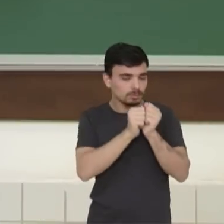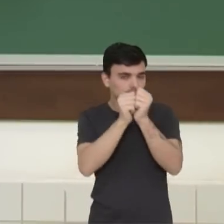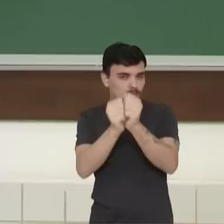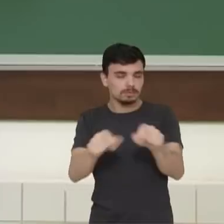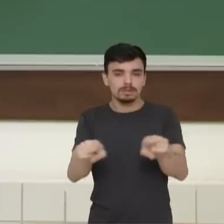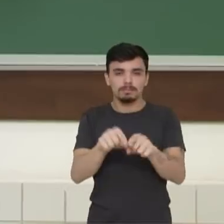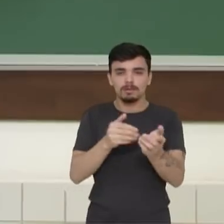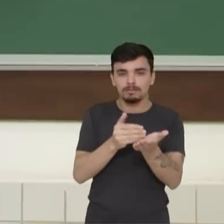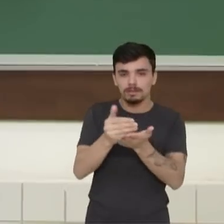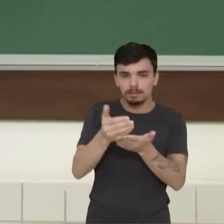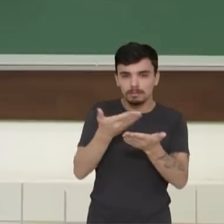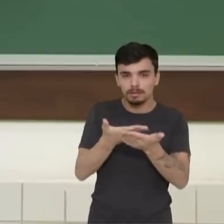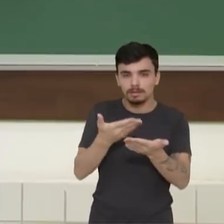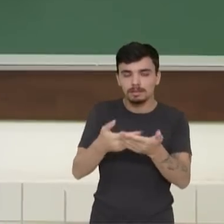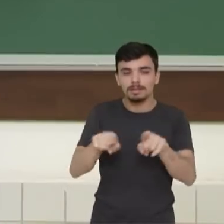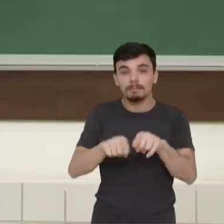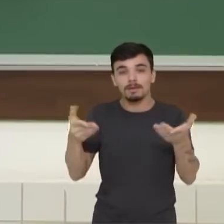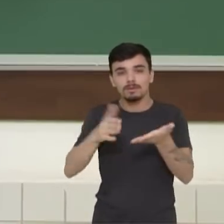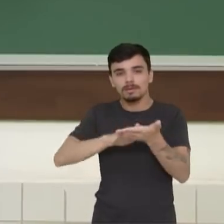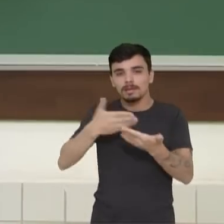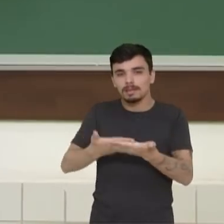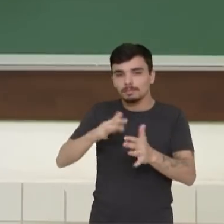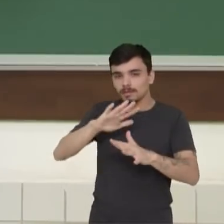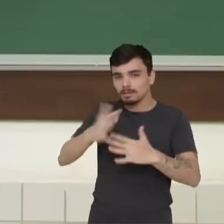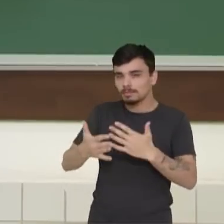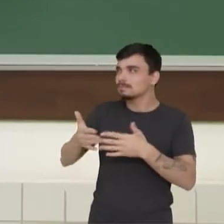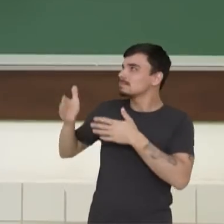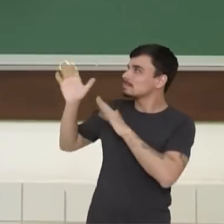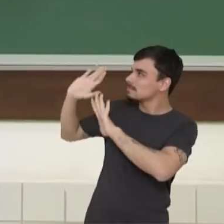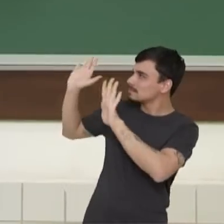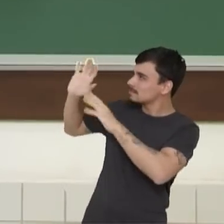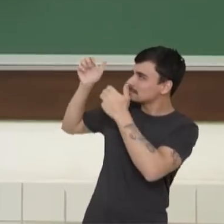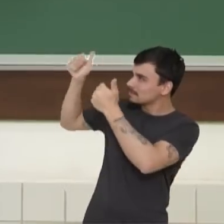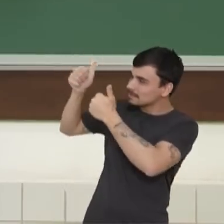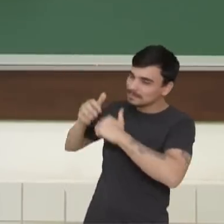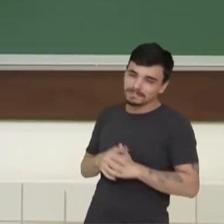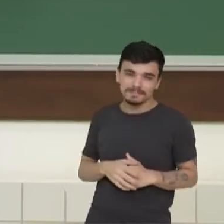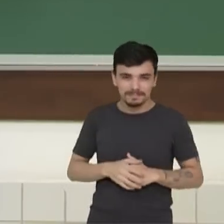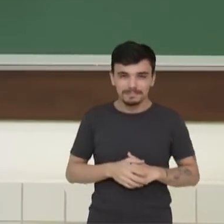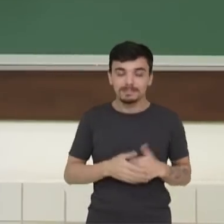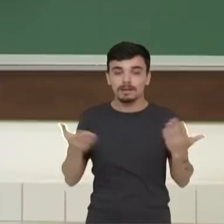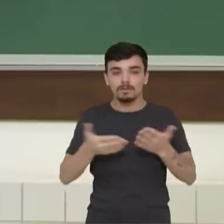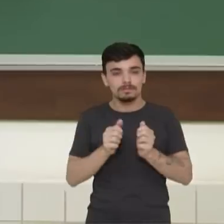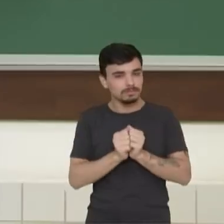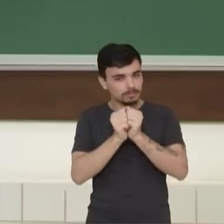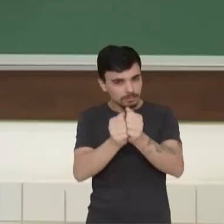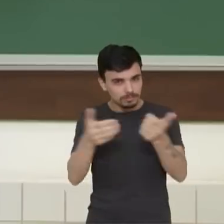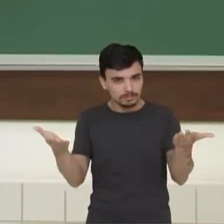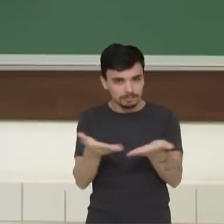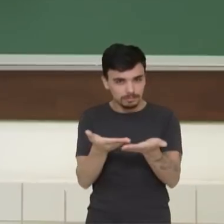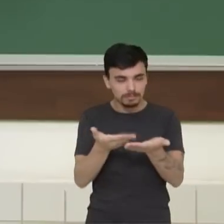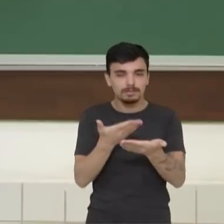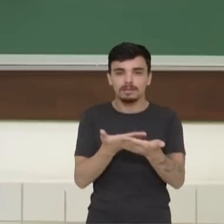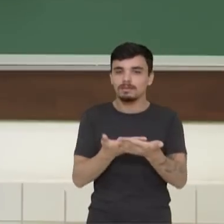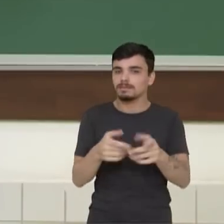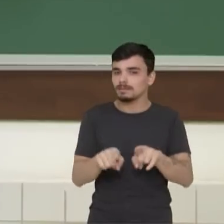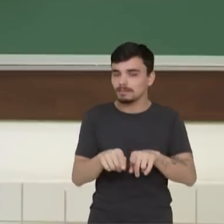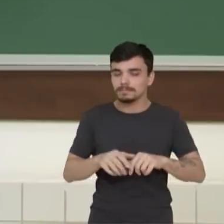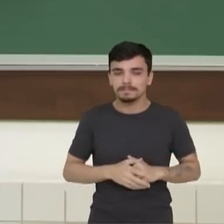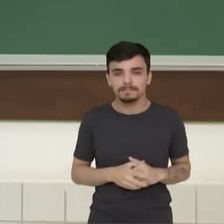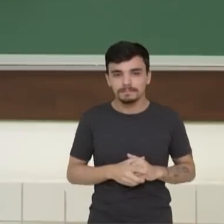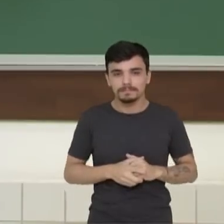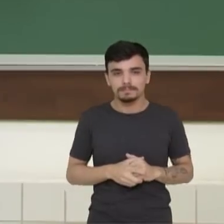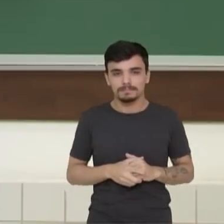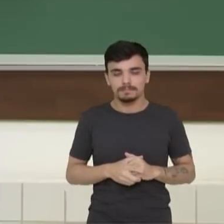com a nossa primeira aula. O nosso intérprete é o Cadu, né? E ele vai ficar com a gente toda essa aula.